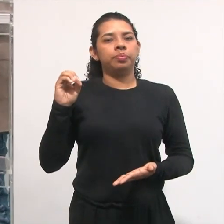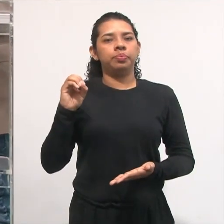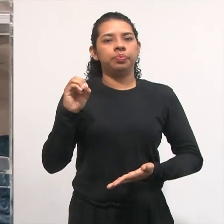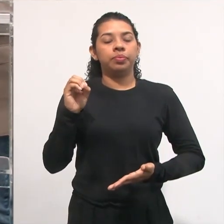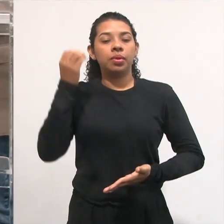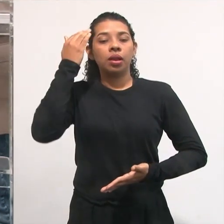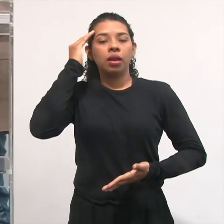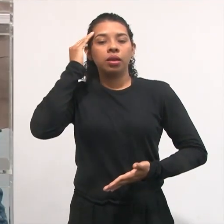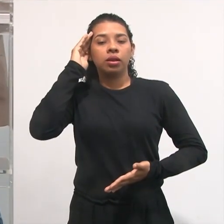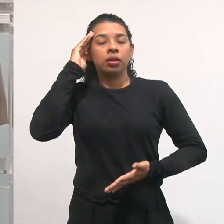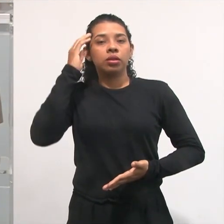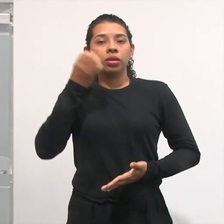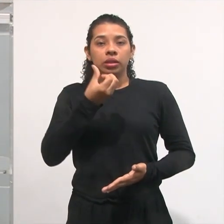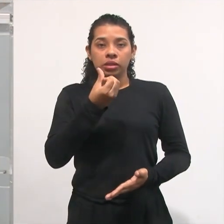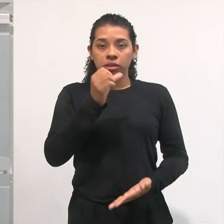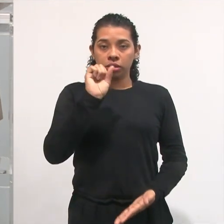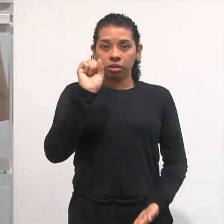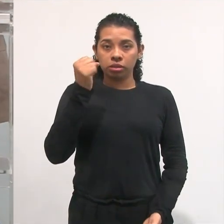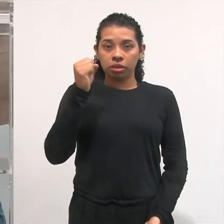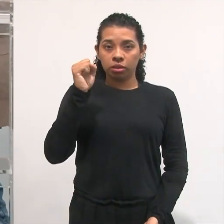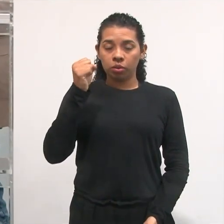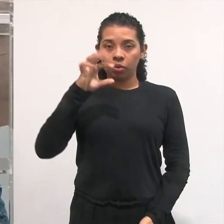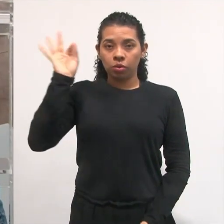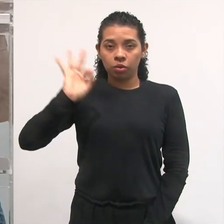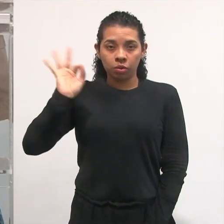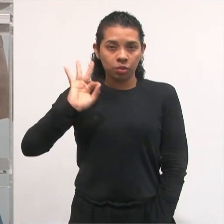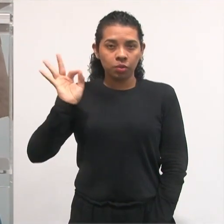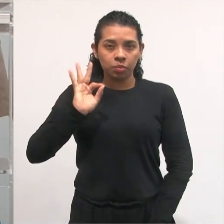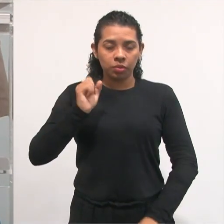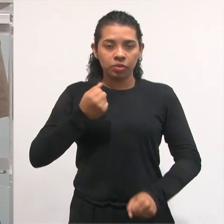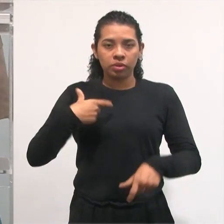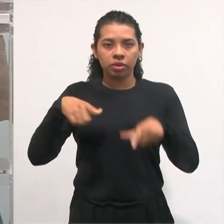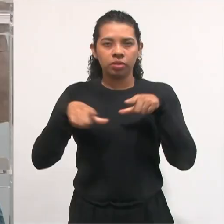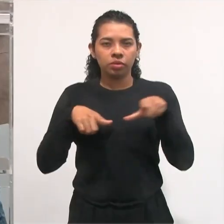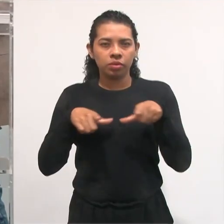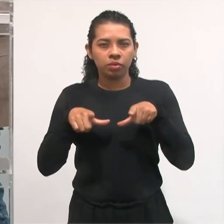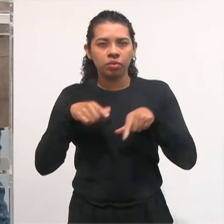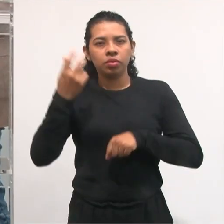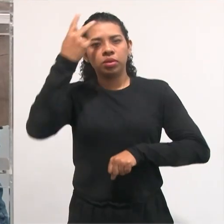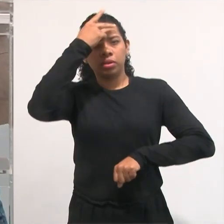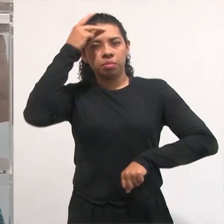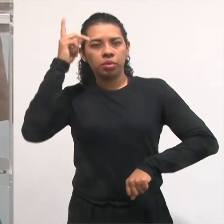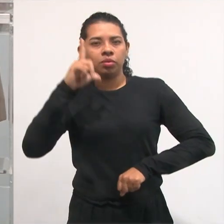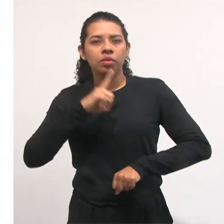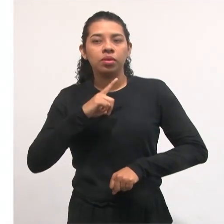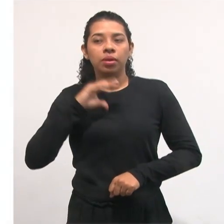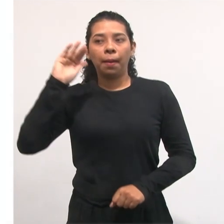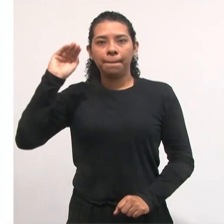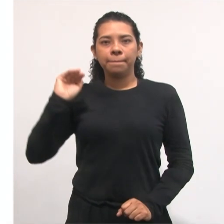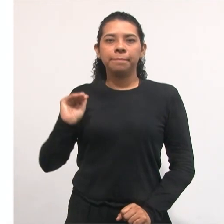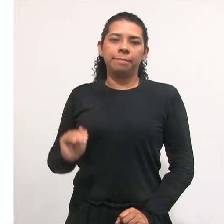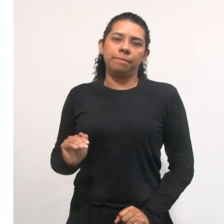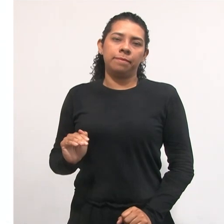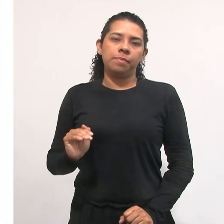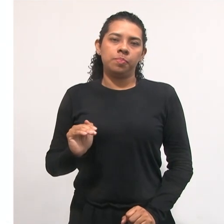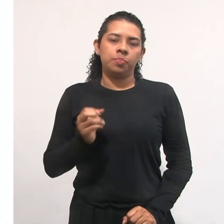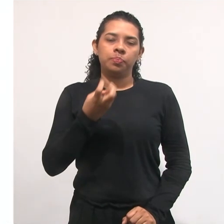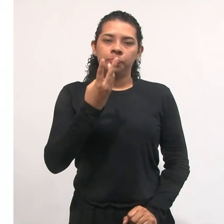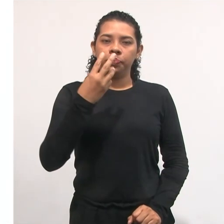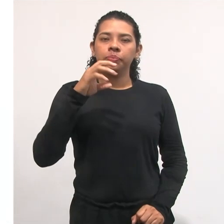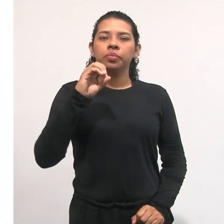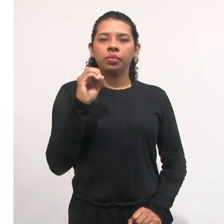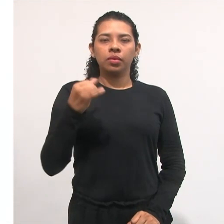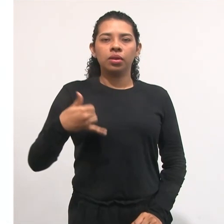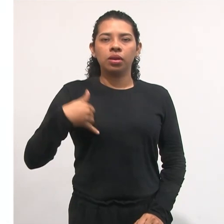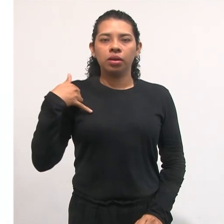anos. Então, por exemplo, com menos de 30 anos, eu sei que 68% dos servidores têm menos de